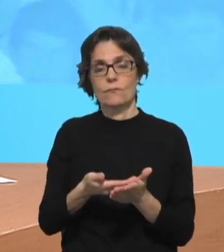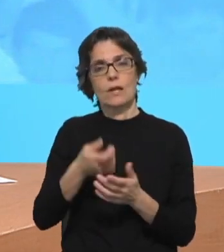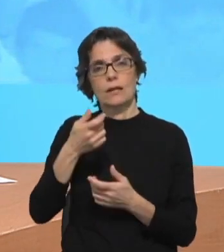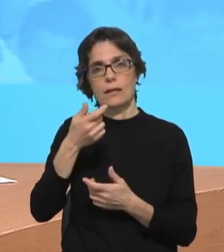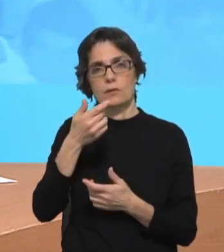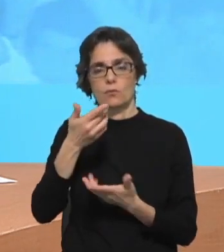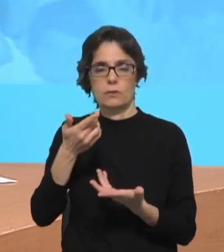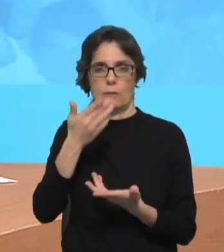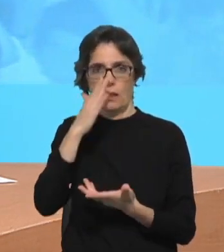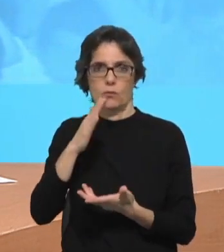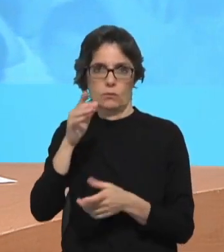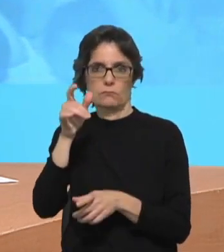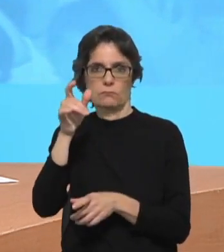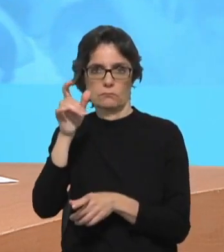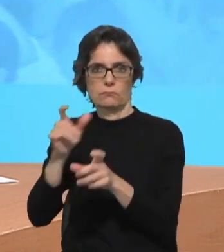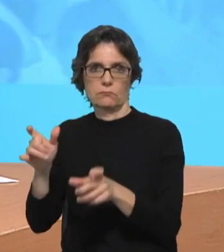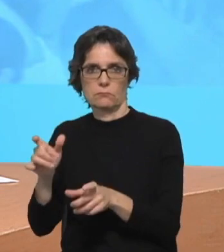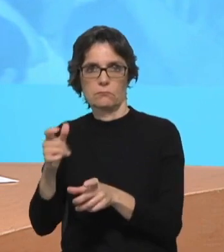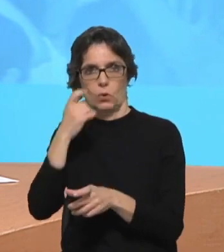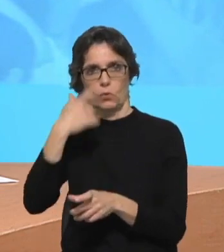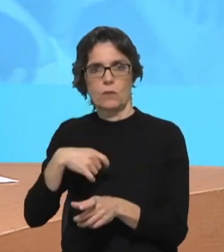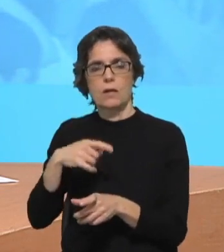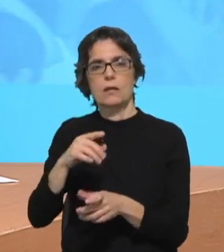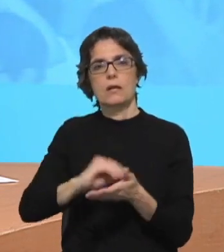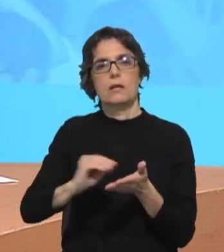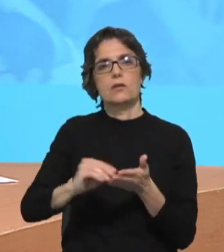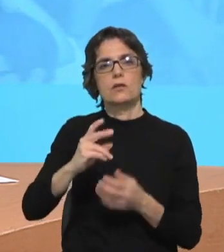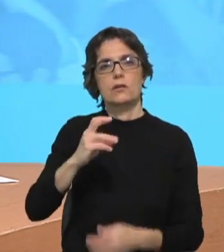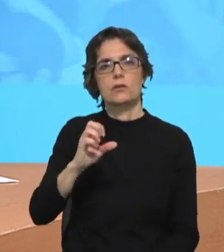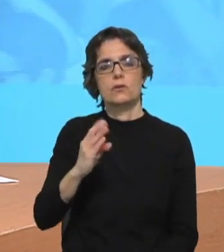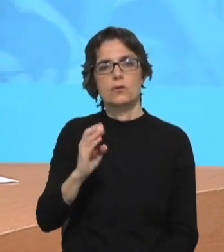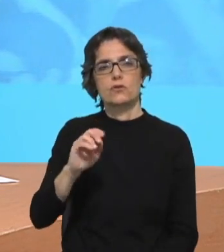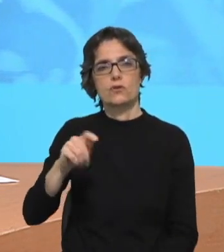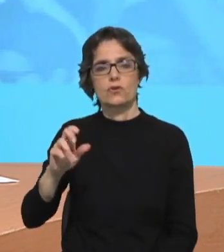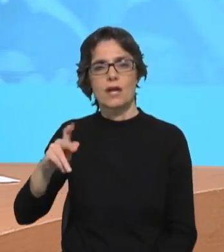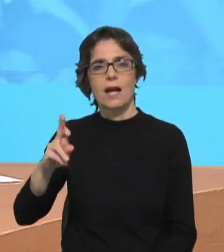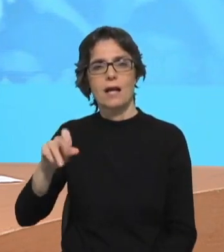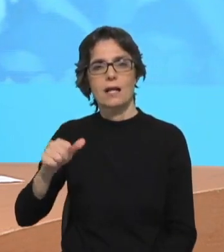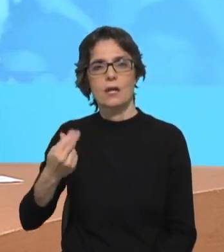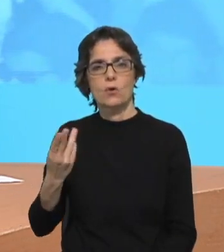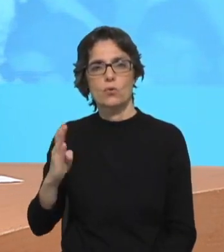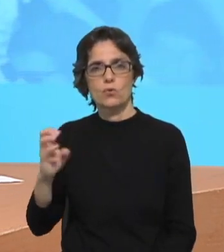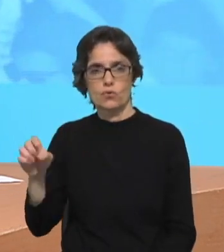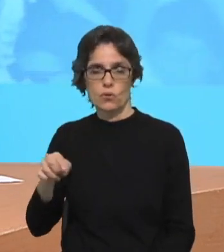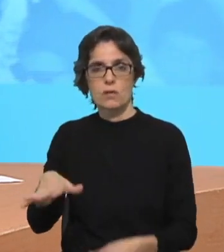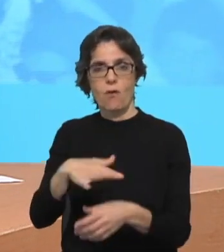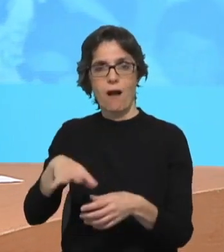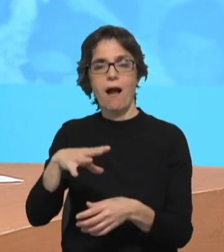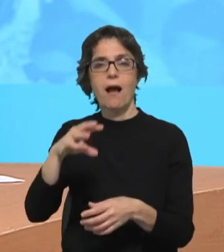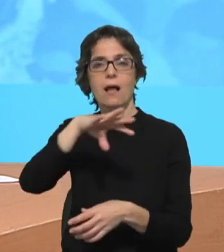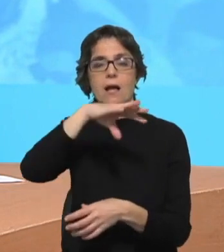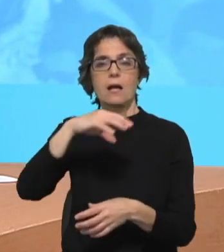é um livro escrito pelo Jorge Araújo, enfim, os que conhecem a área do basquete reconhecerão